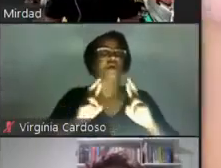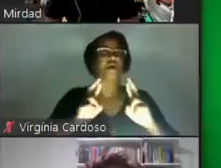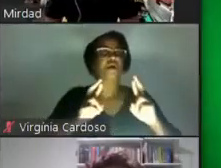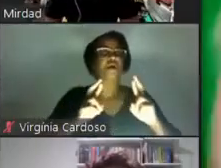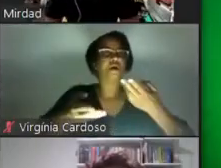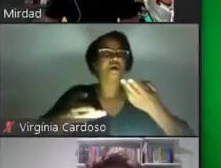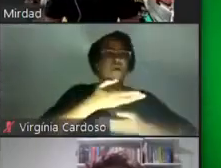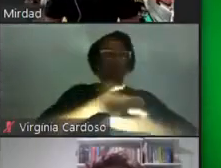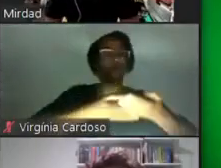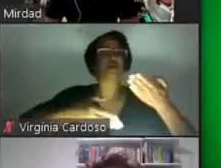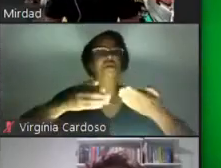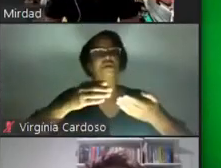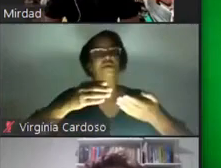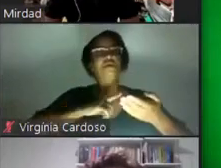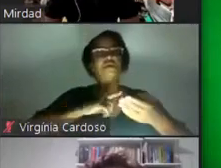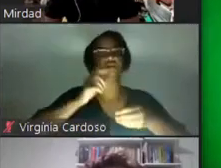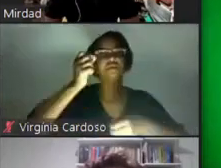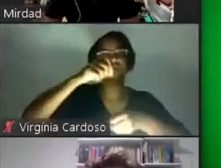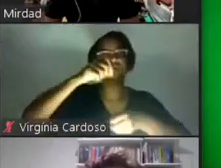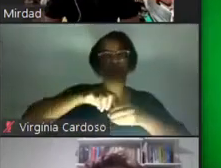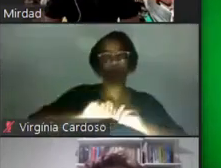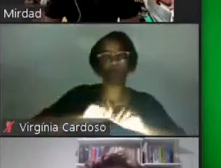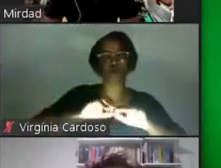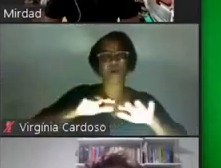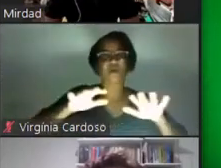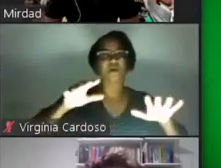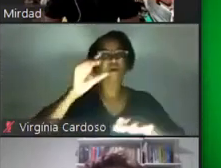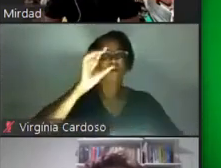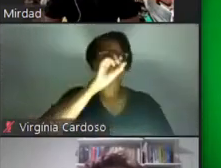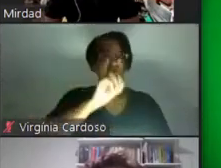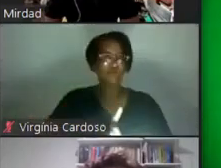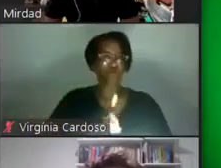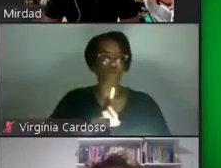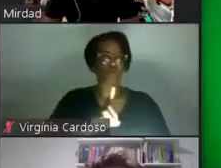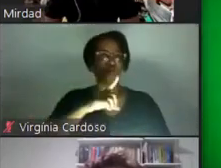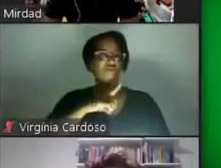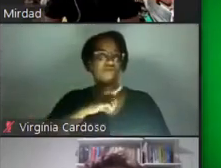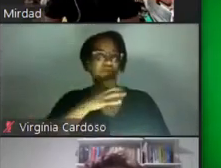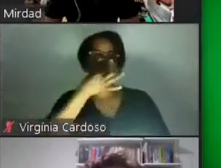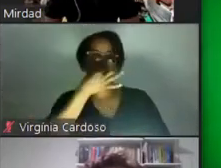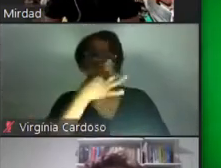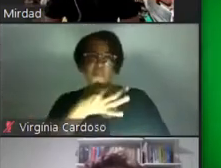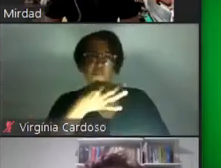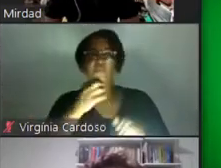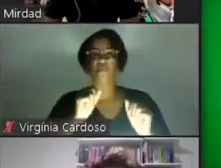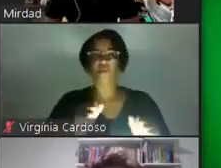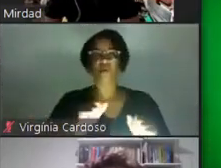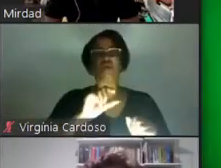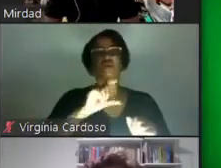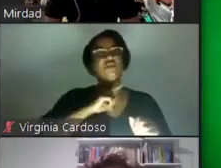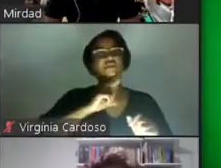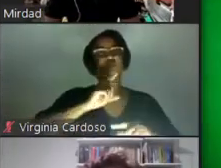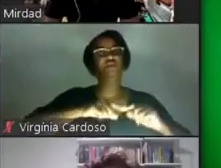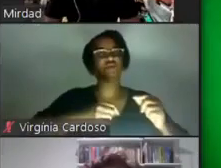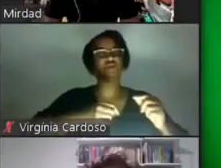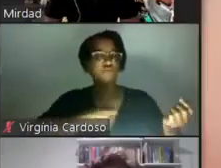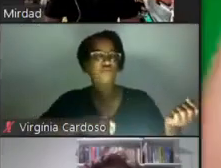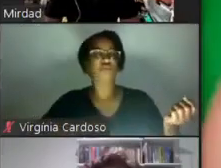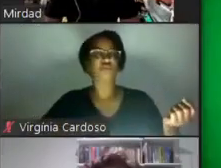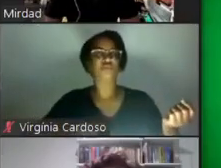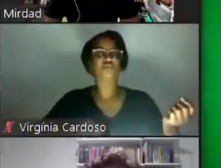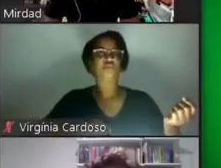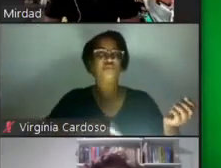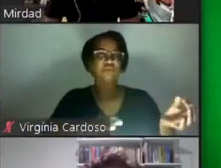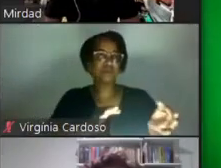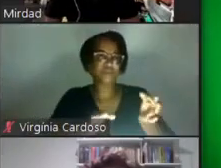dessa semente que avança ser o direito que permite onde se opine. E quem tiver seu instrumento, logo afine e vamos cantando